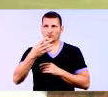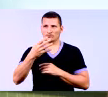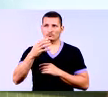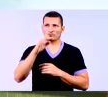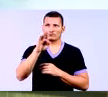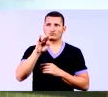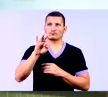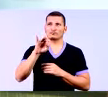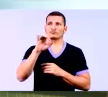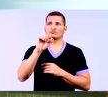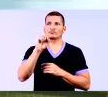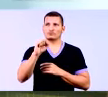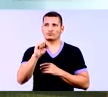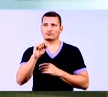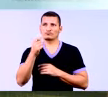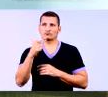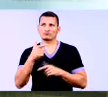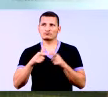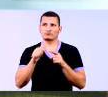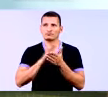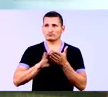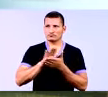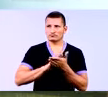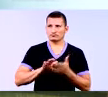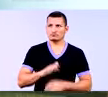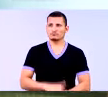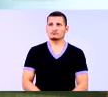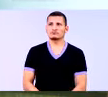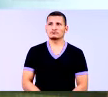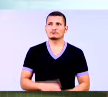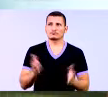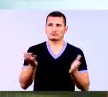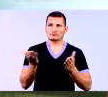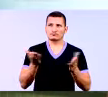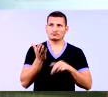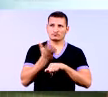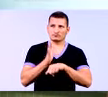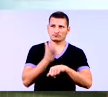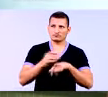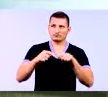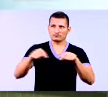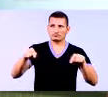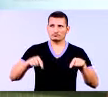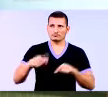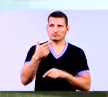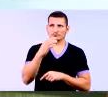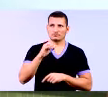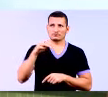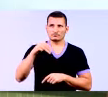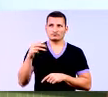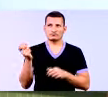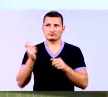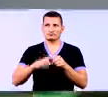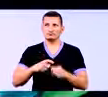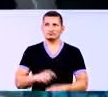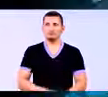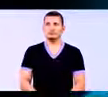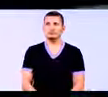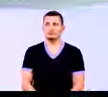Perfeito, gente. Então, agora a gente vai para a nossa atividade de sala. Já em 20 minutinhos a gente volta. Até logo.